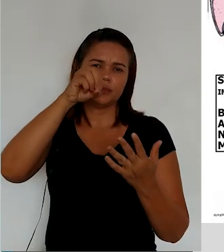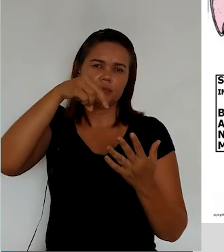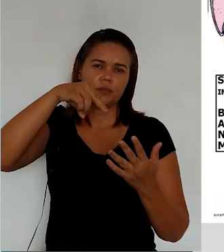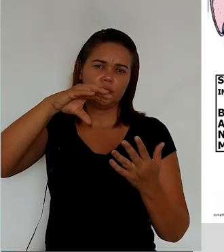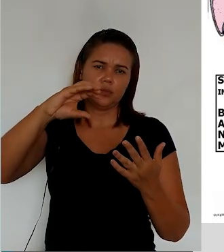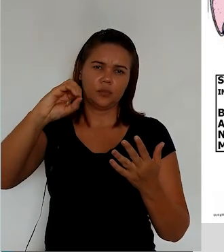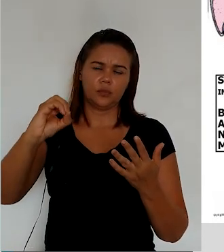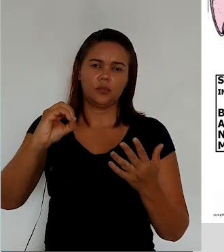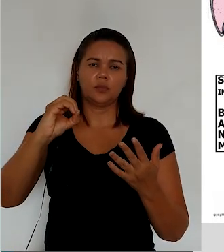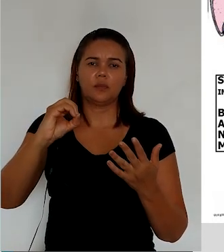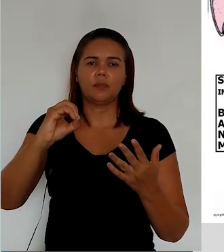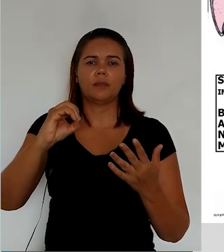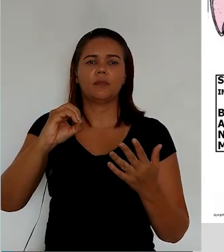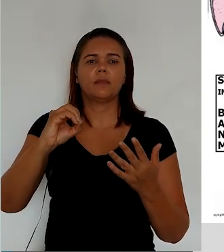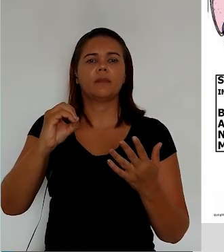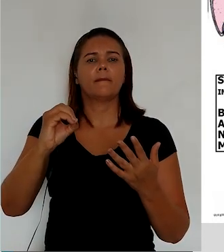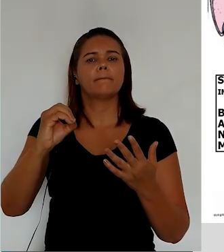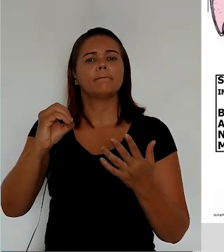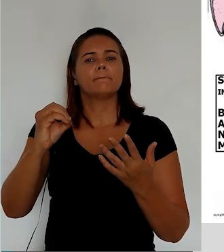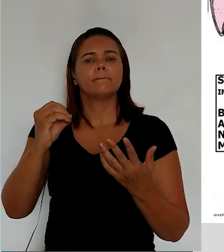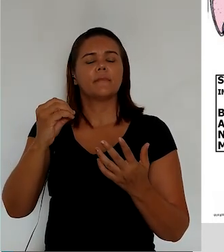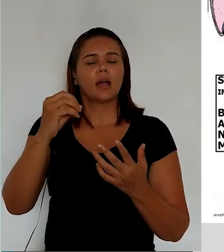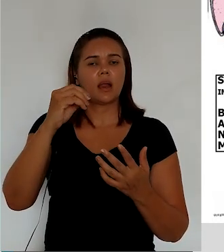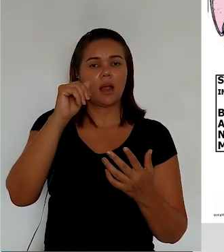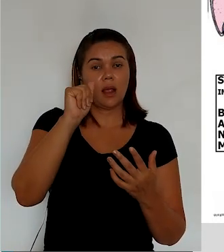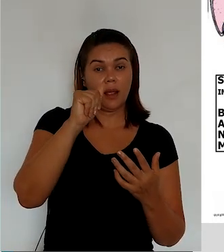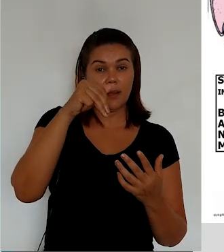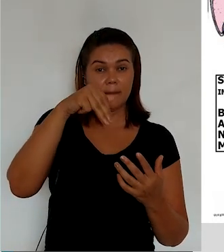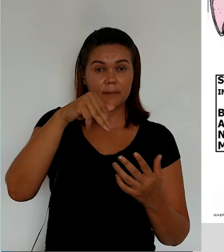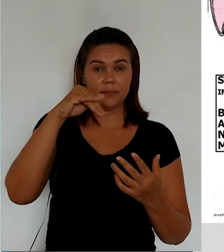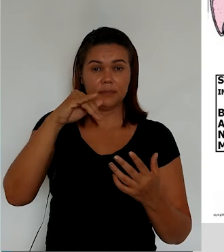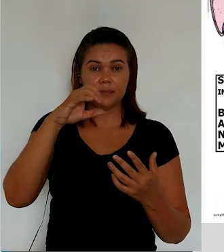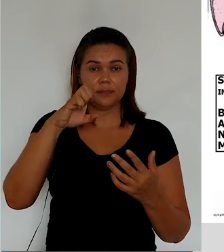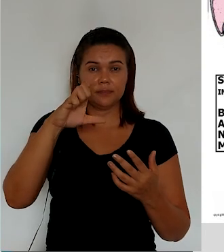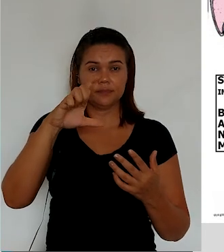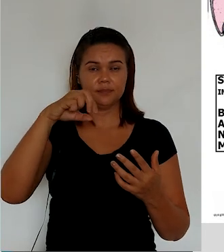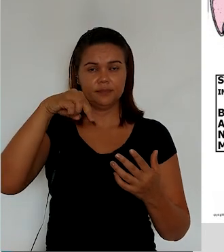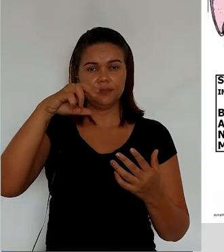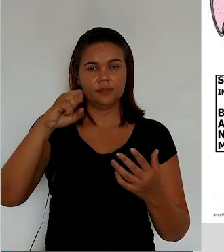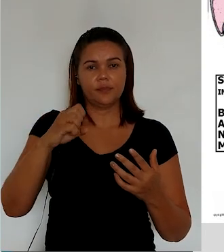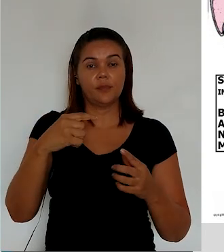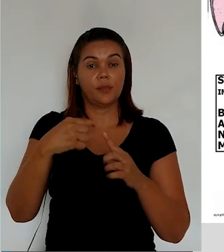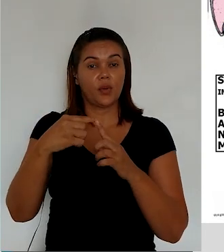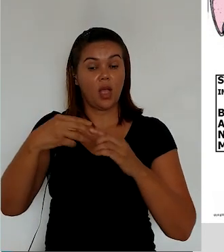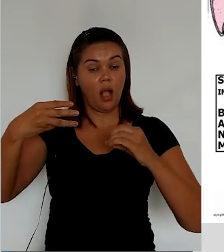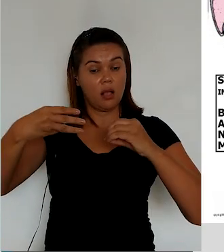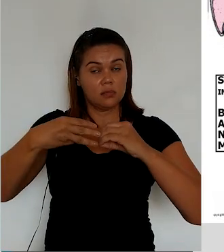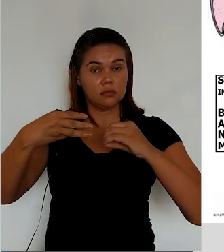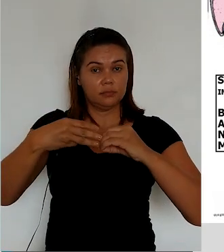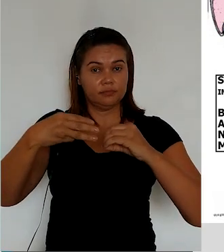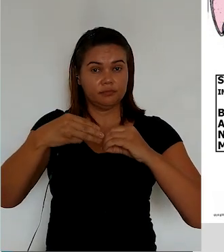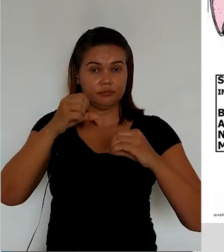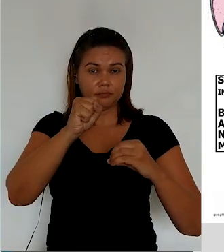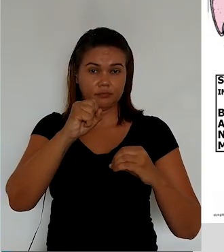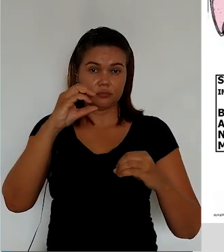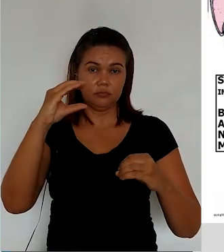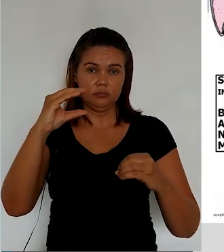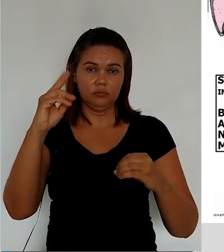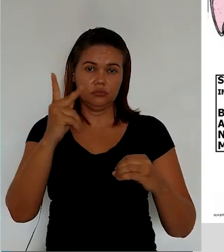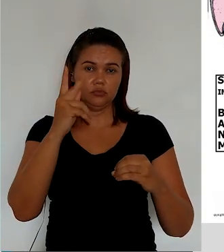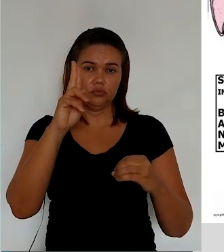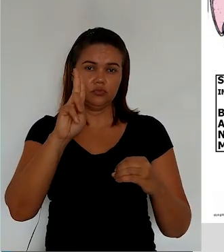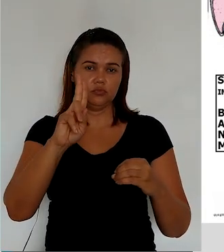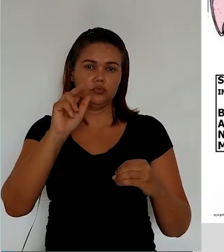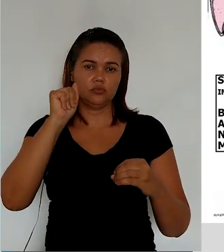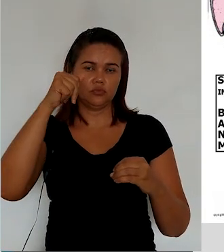passo que as células de Schwann realizam a mielinização apenas sobre um